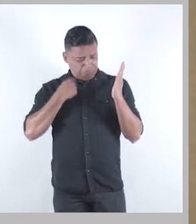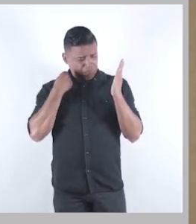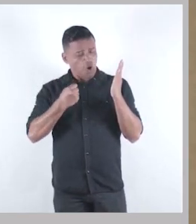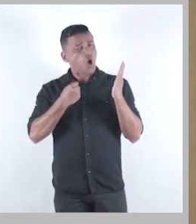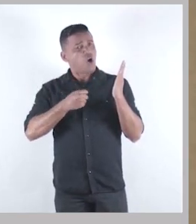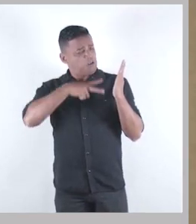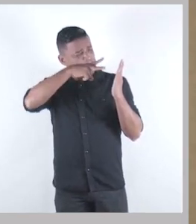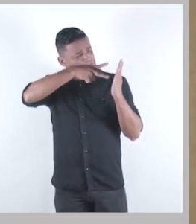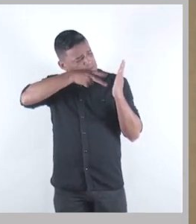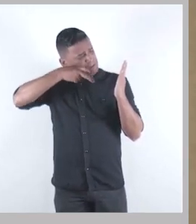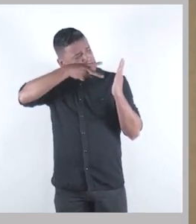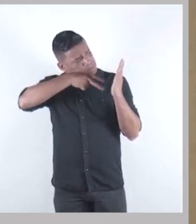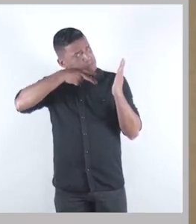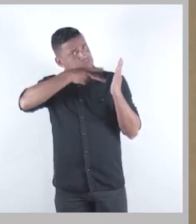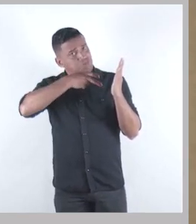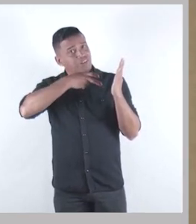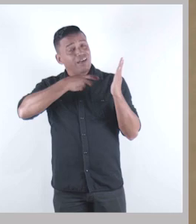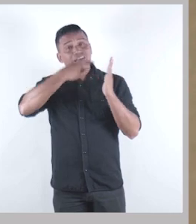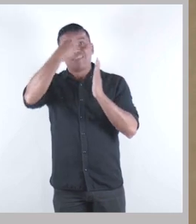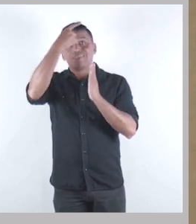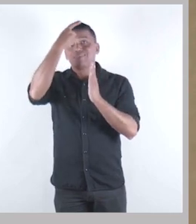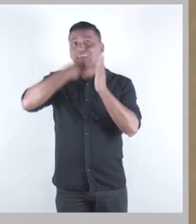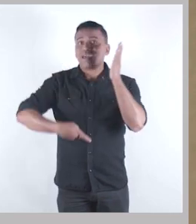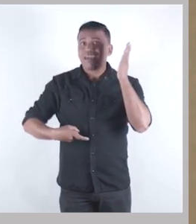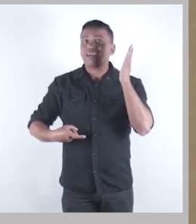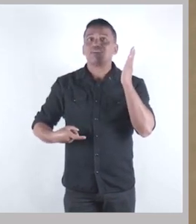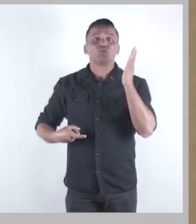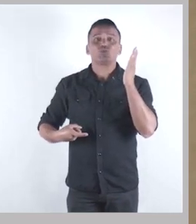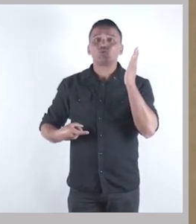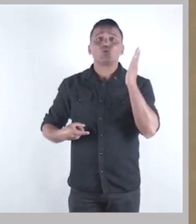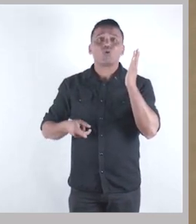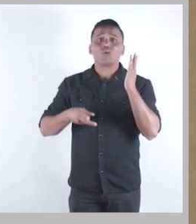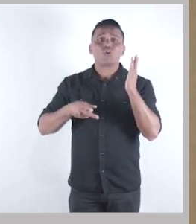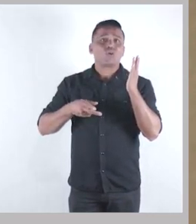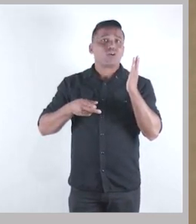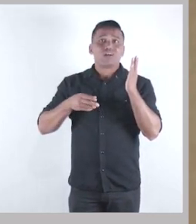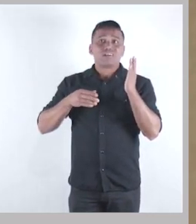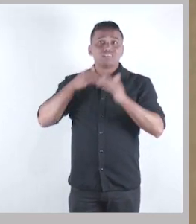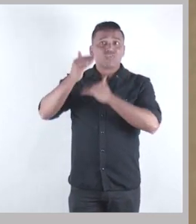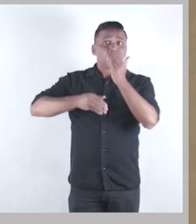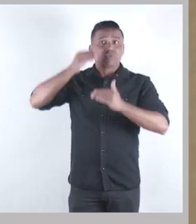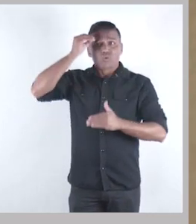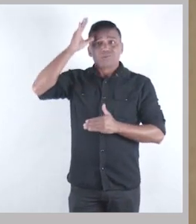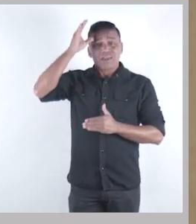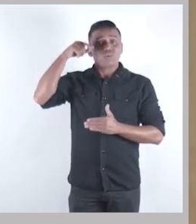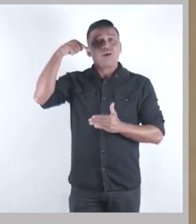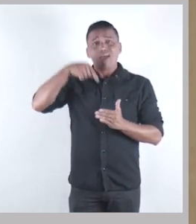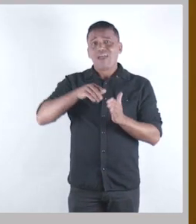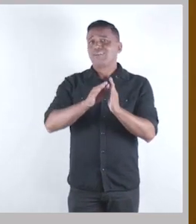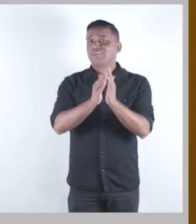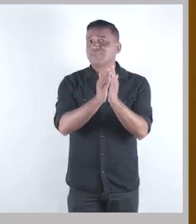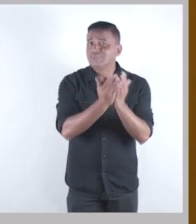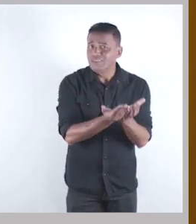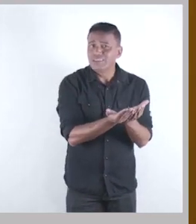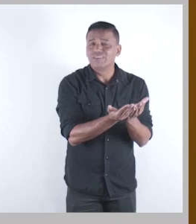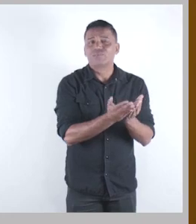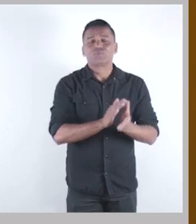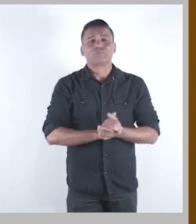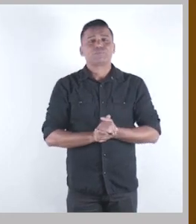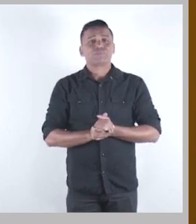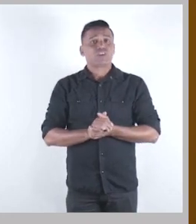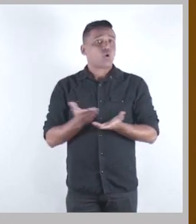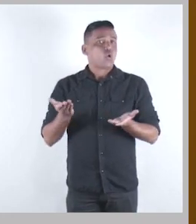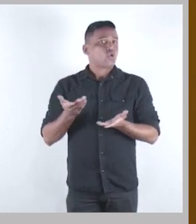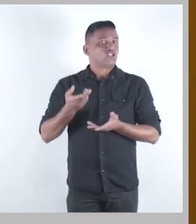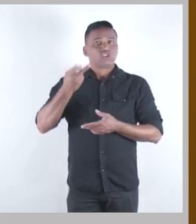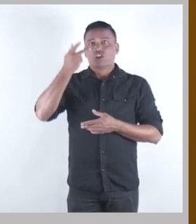nós, nos textos, grande parte do conhecimento que nós precisamos. É comum hoje as pessoas procurarem